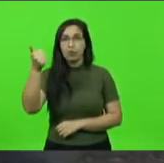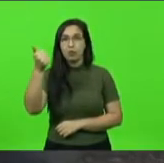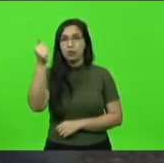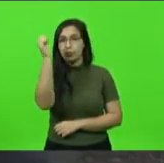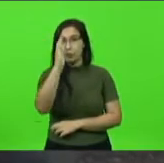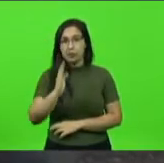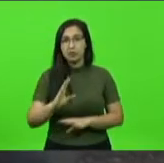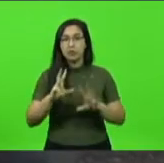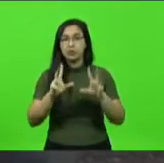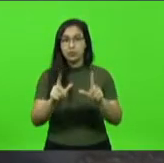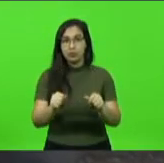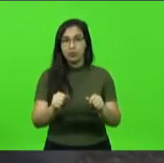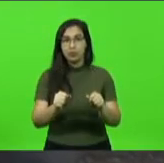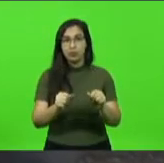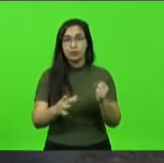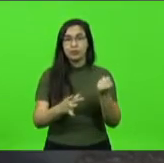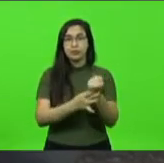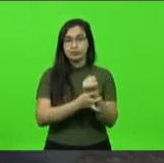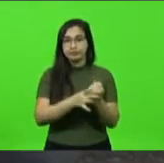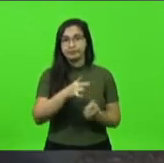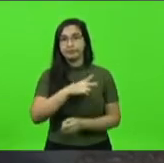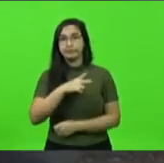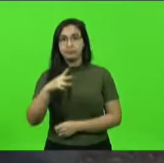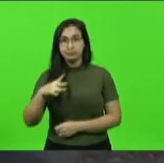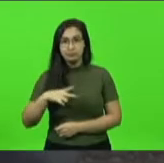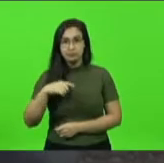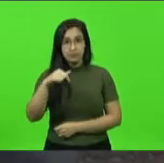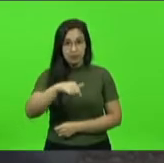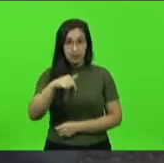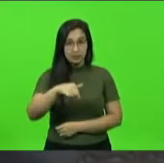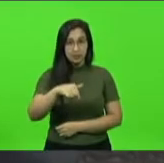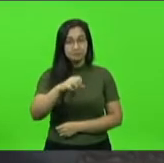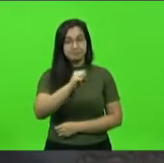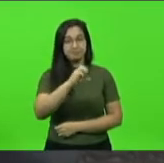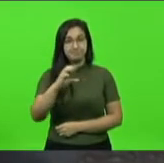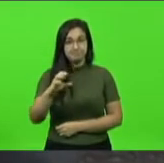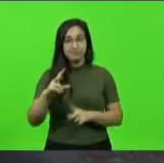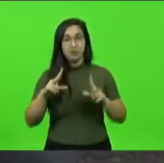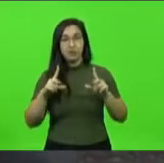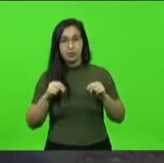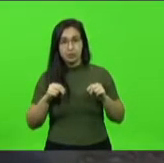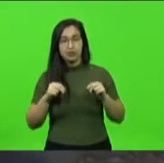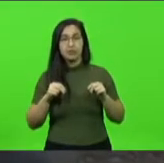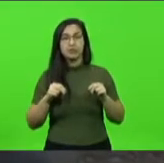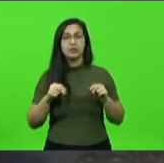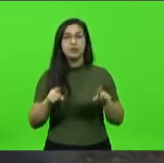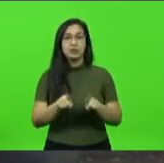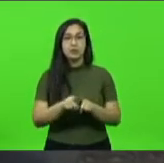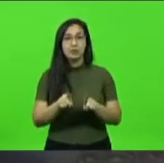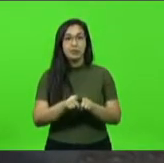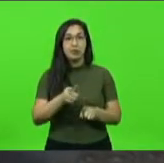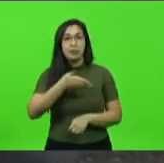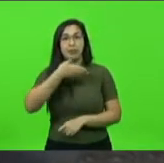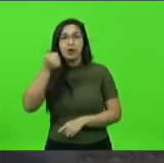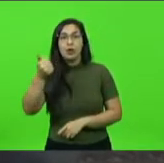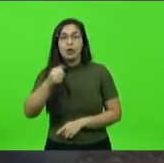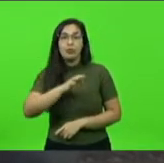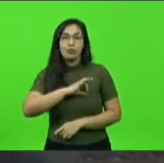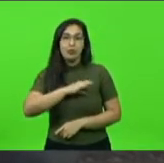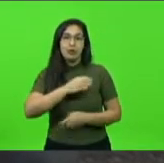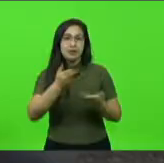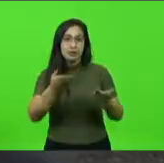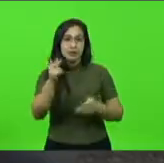das forças de segurança do Brasil, será aqui em Santa Catarina, em reconhecimento também à melhor polícia do nosso